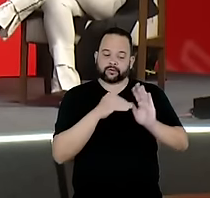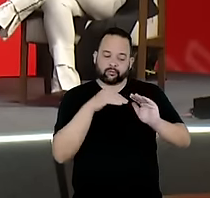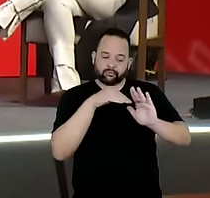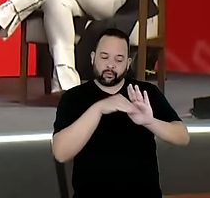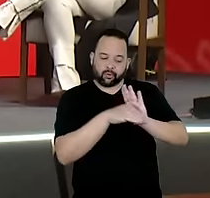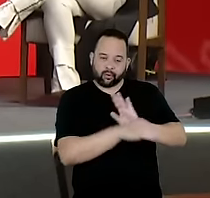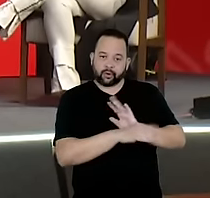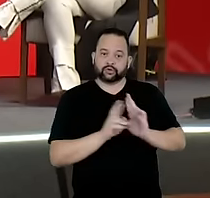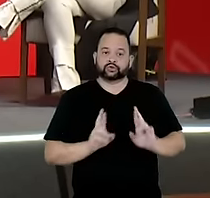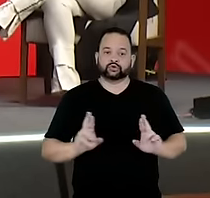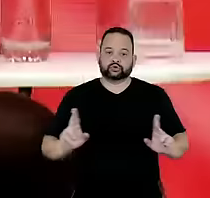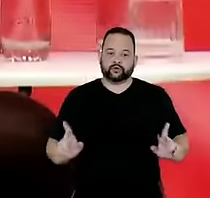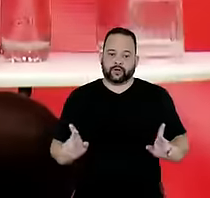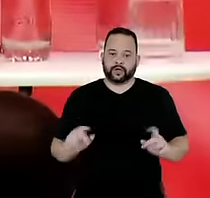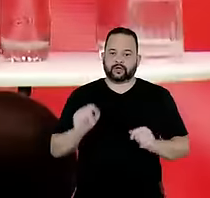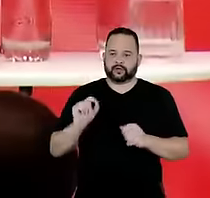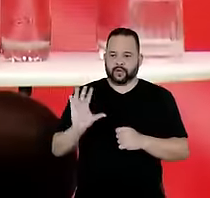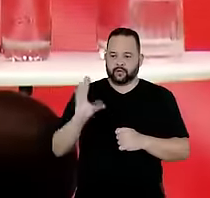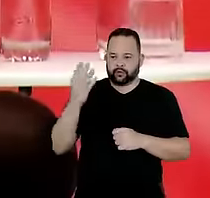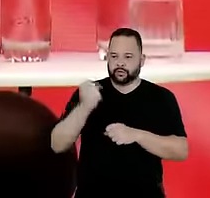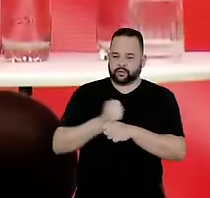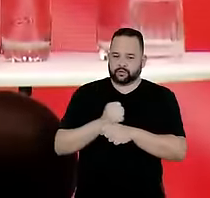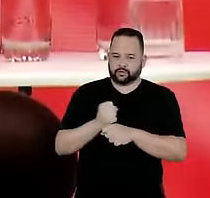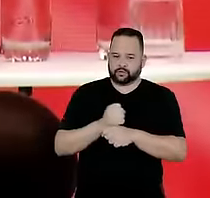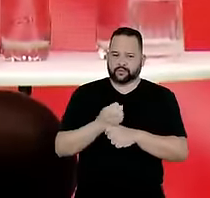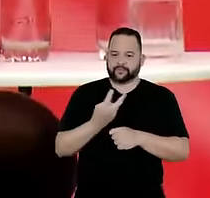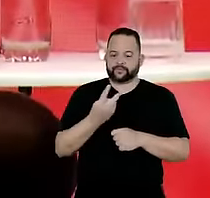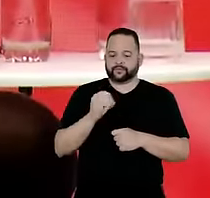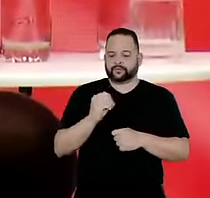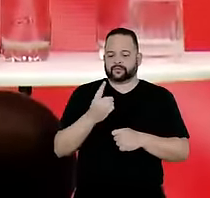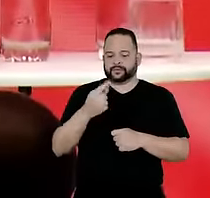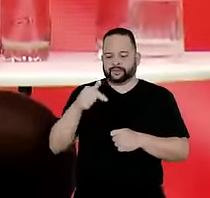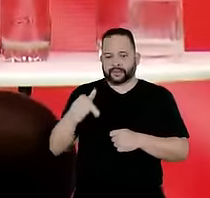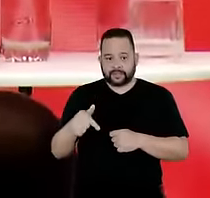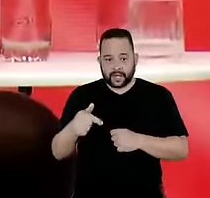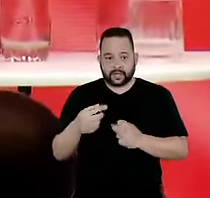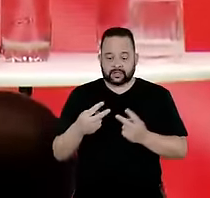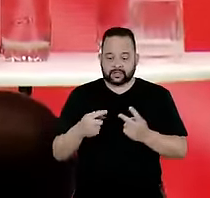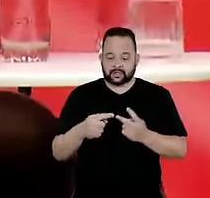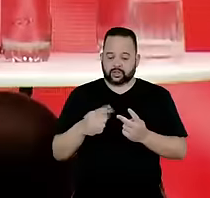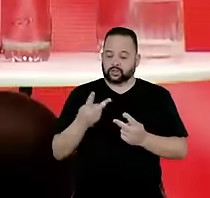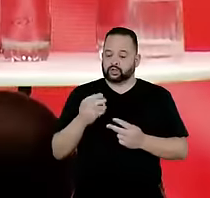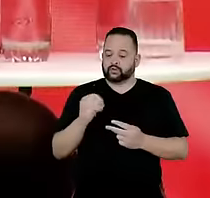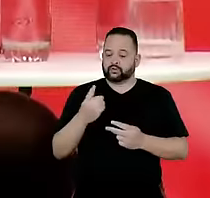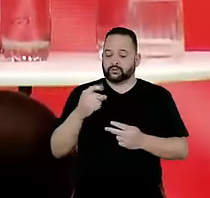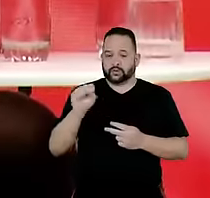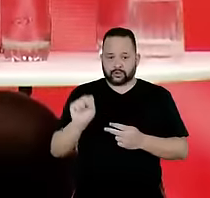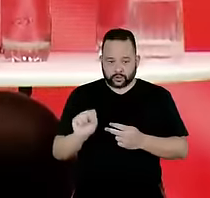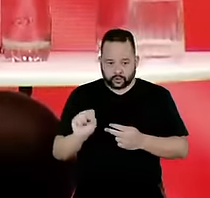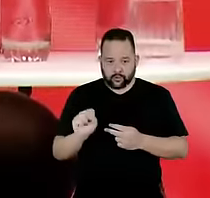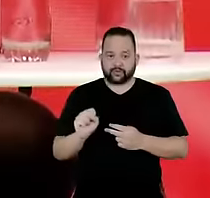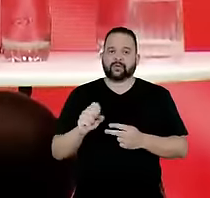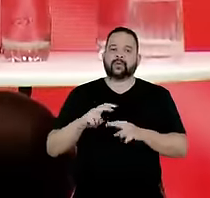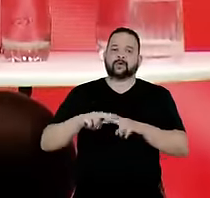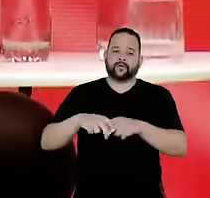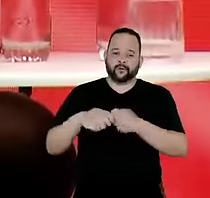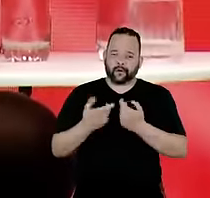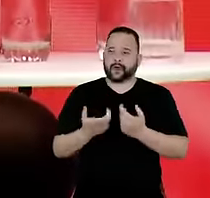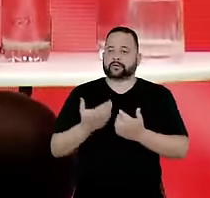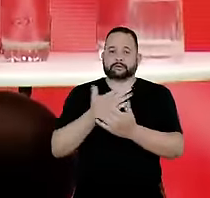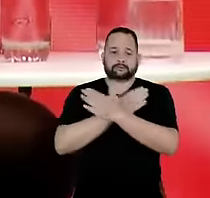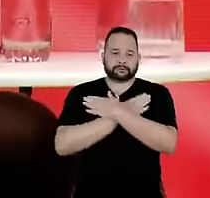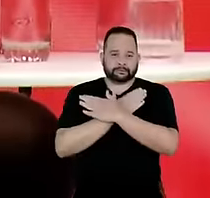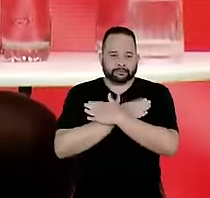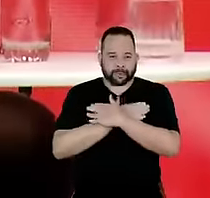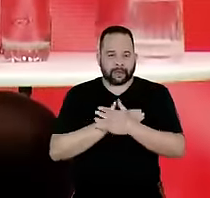lá em 17 18 foi uma desinflação que ela veio com uma recão super forte Ela vem com aumento de desemprego grande então